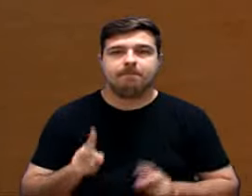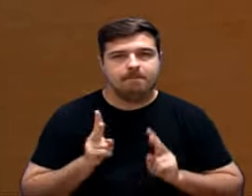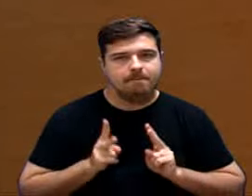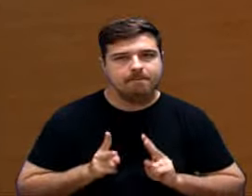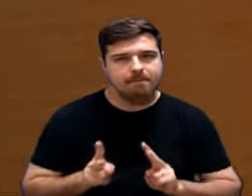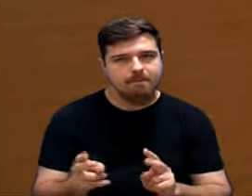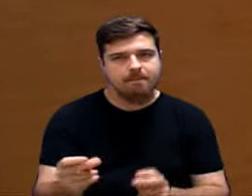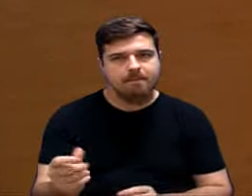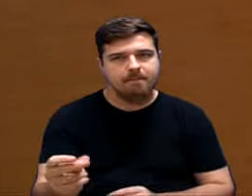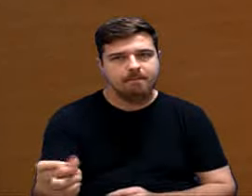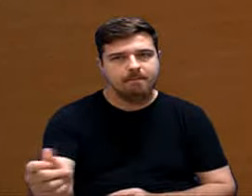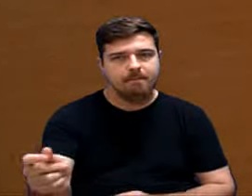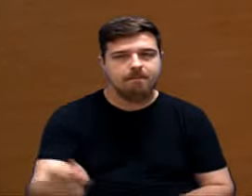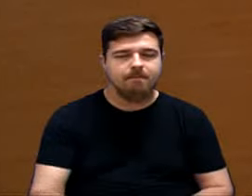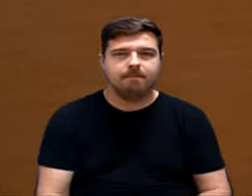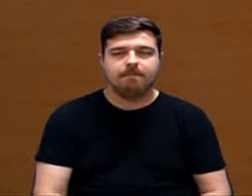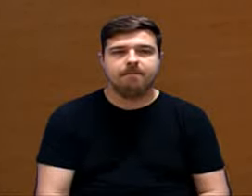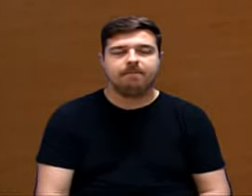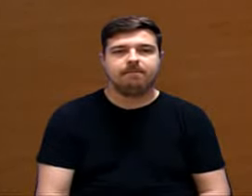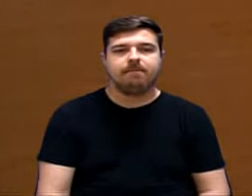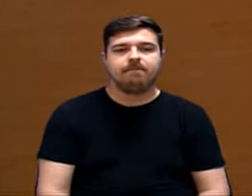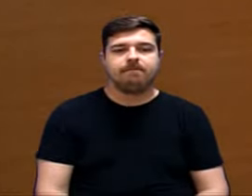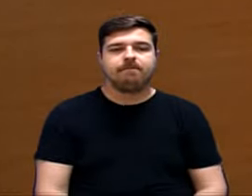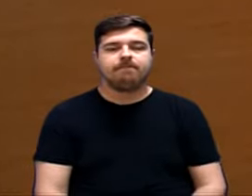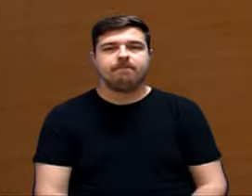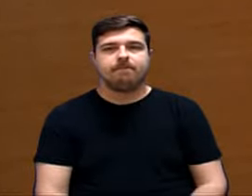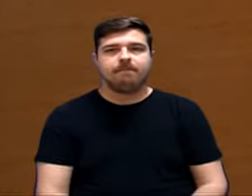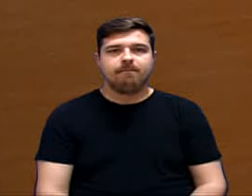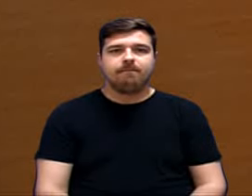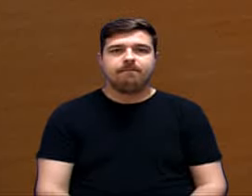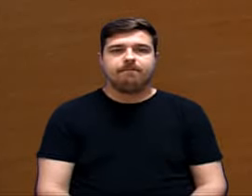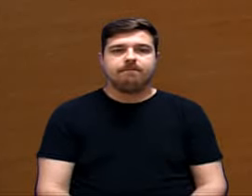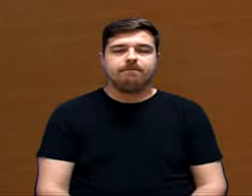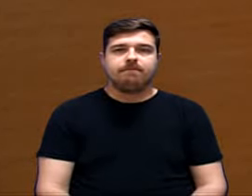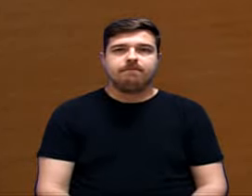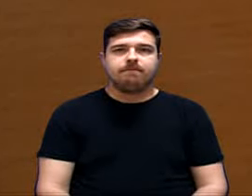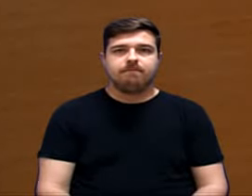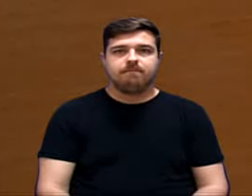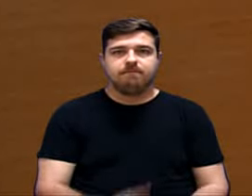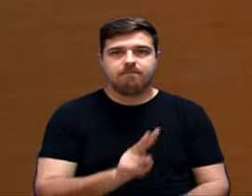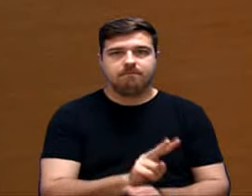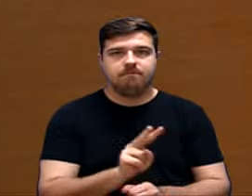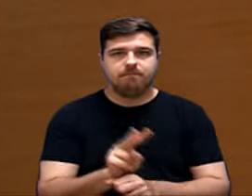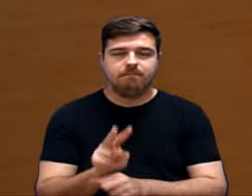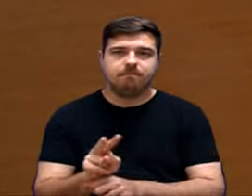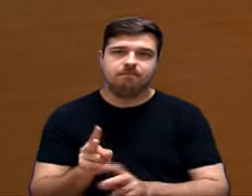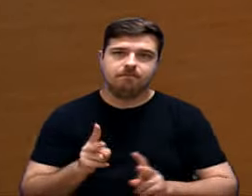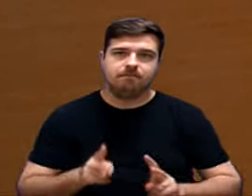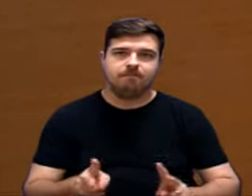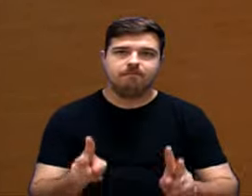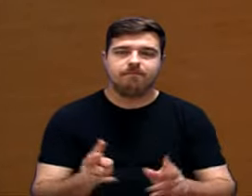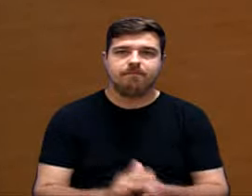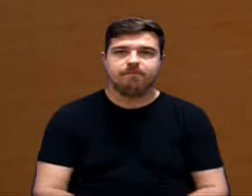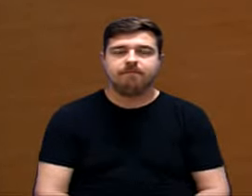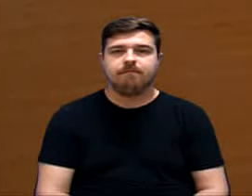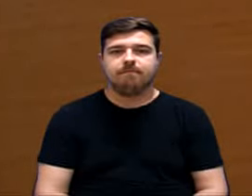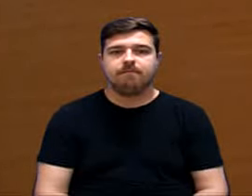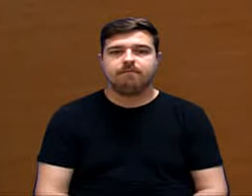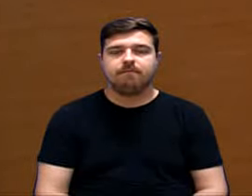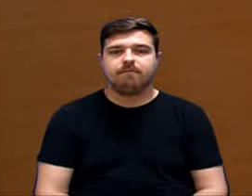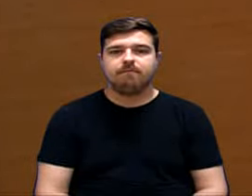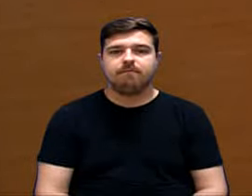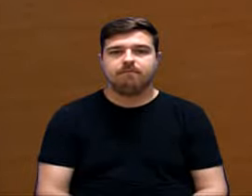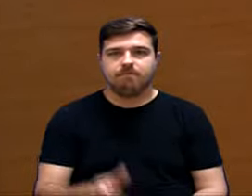e a macrozona de conservação ambiental ela é preservação permanente bom eu vou